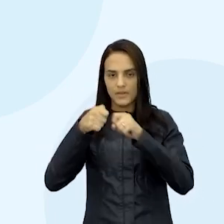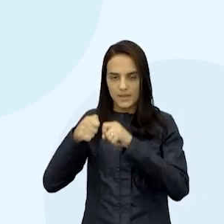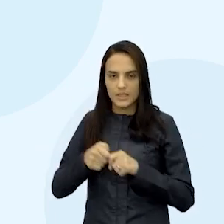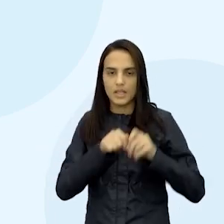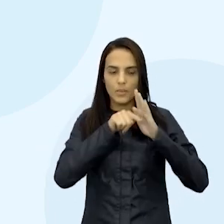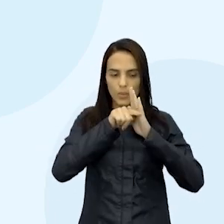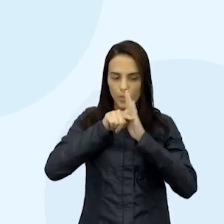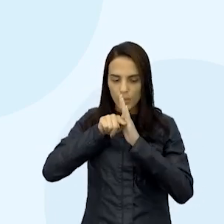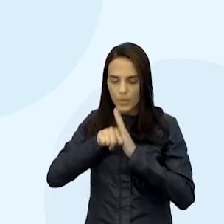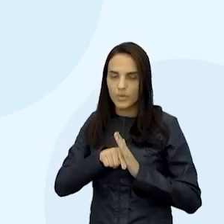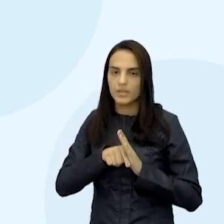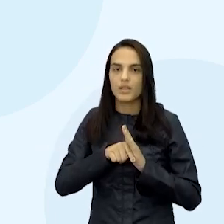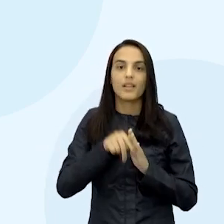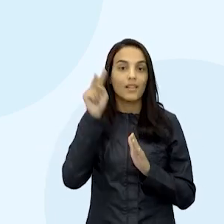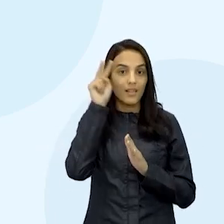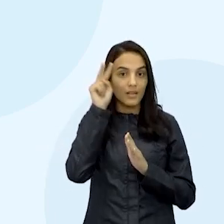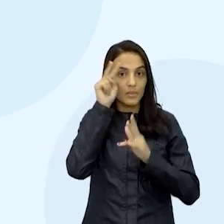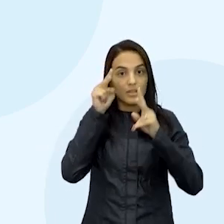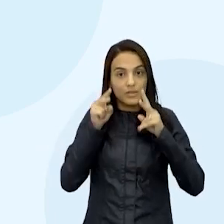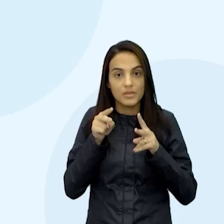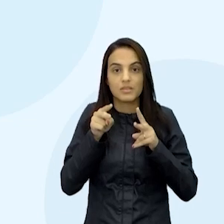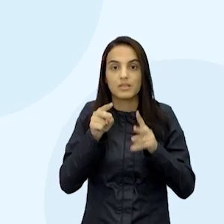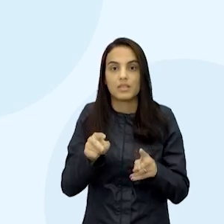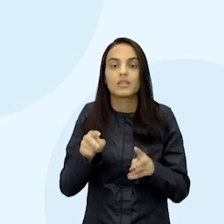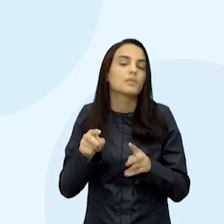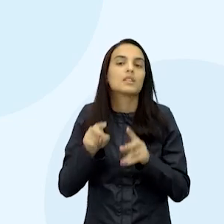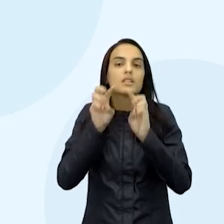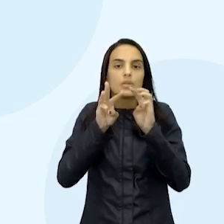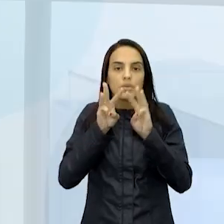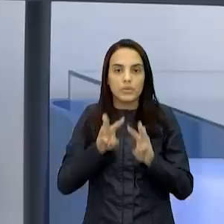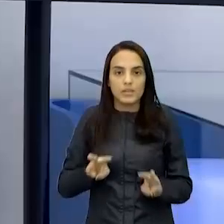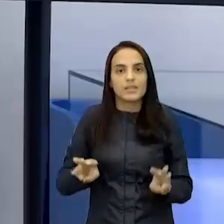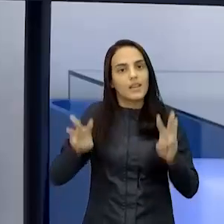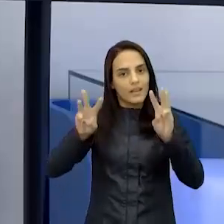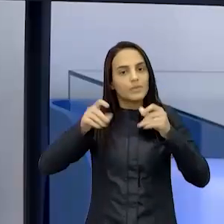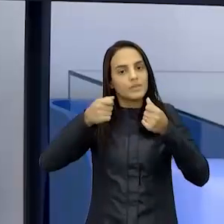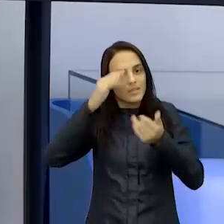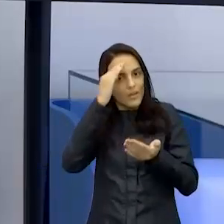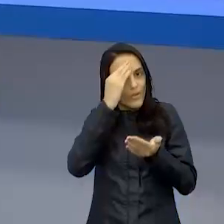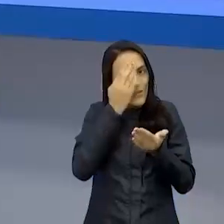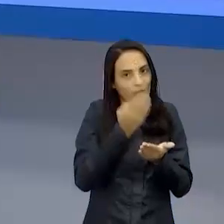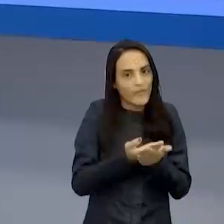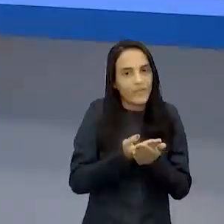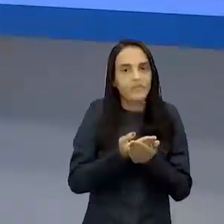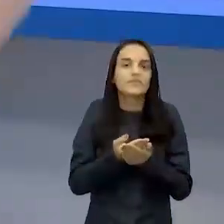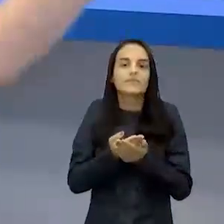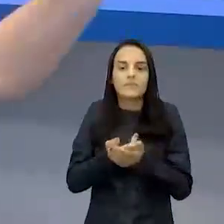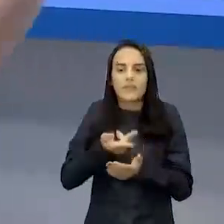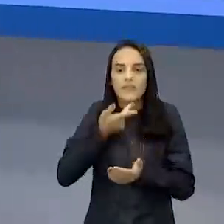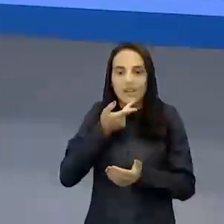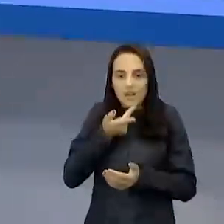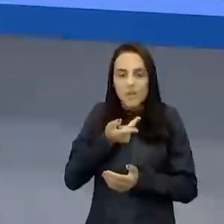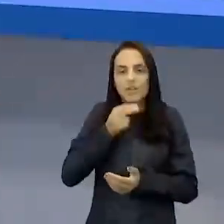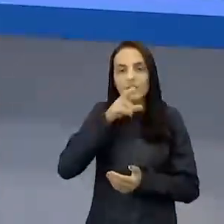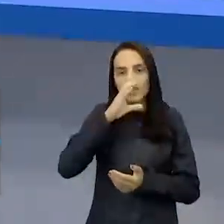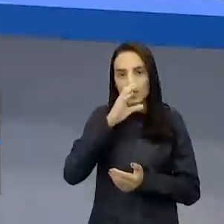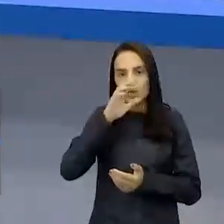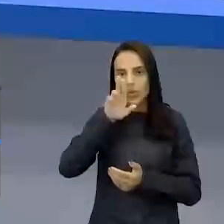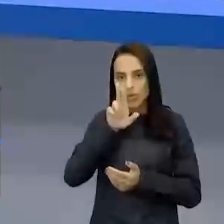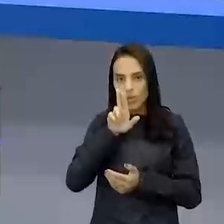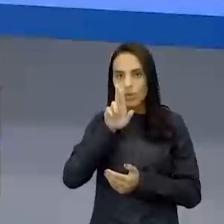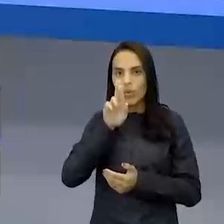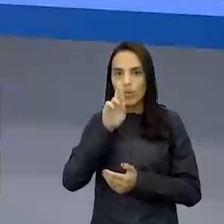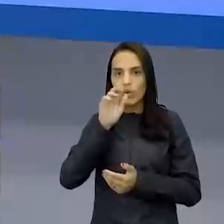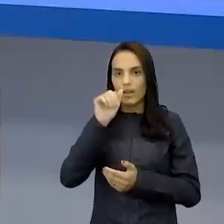da pesquisa, lembrando sempre nos sites confiáveis, né, professora? Quando falou em pesquisa, falou em curadoria, comigo. Falou